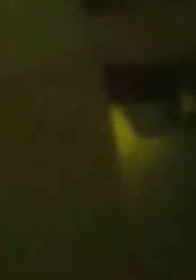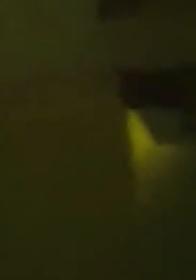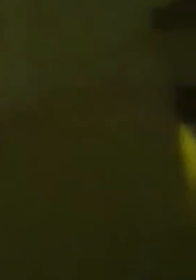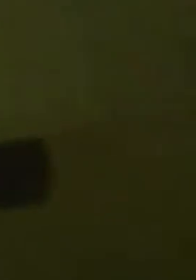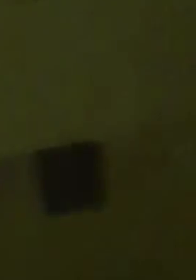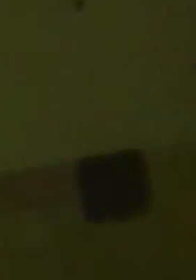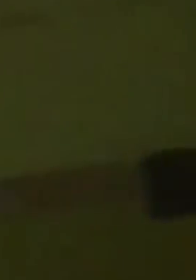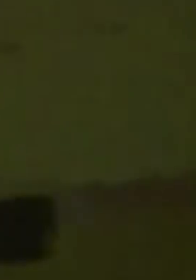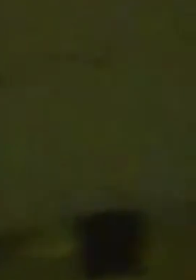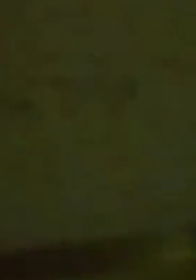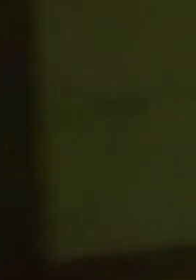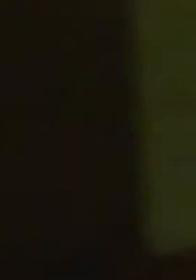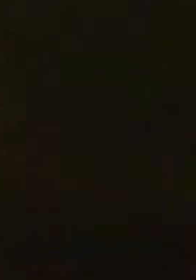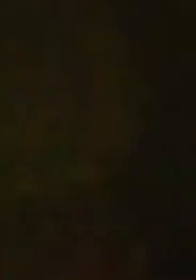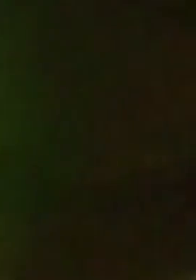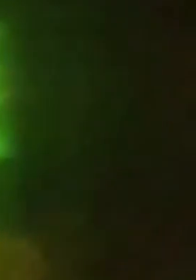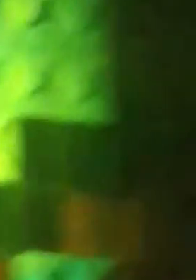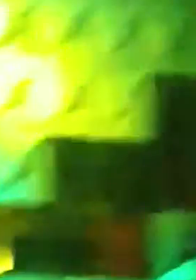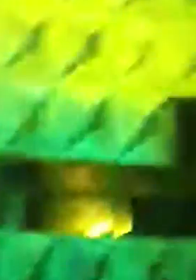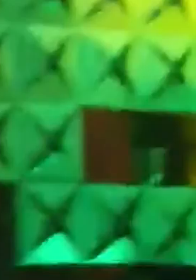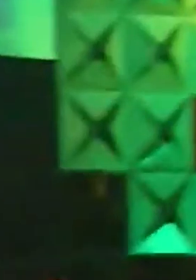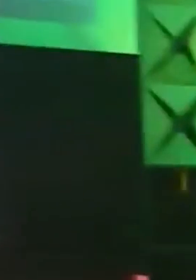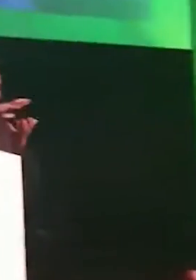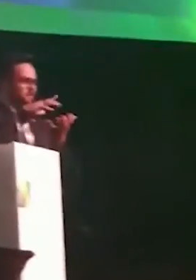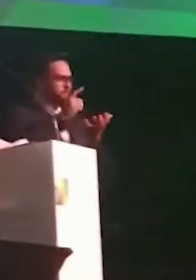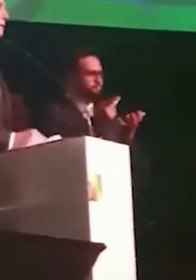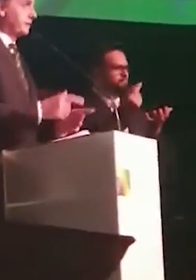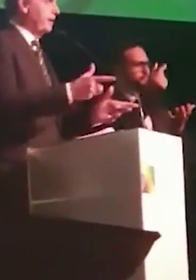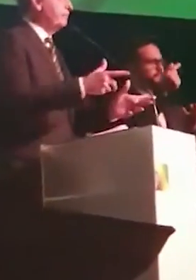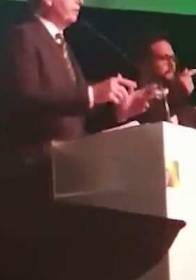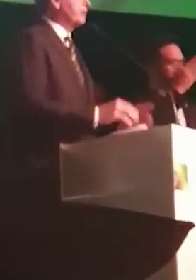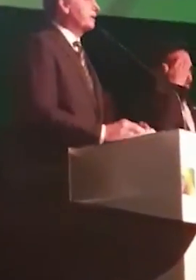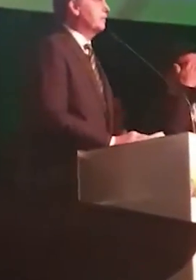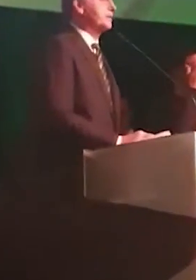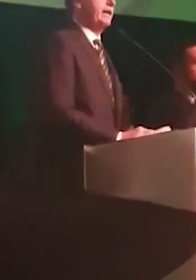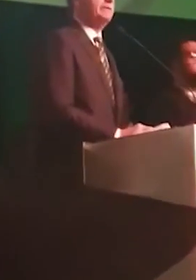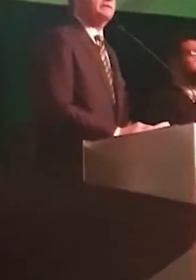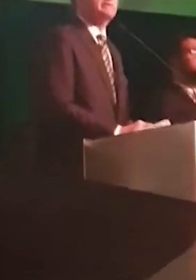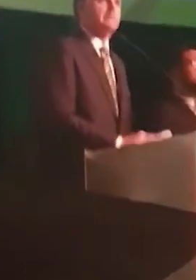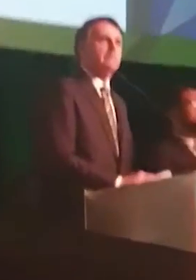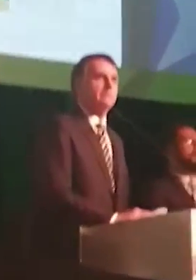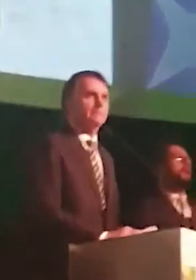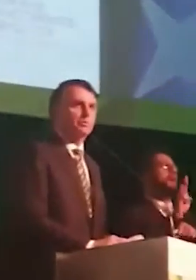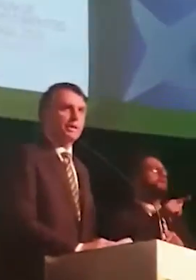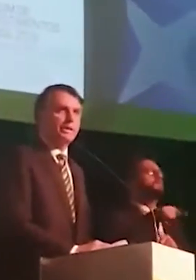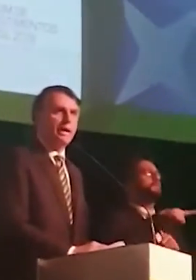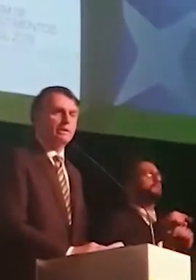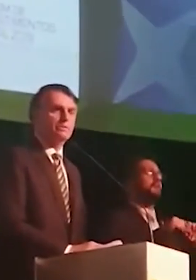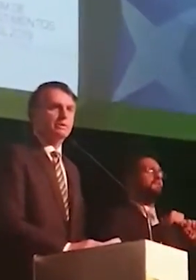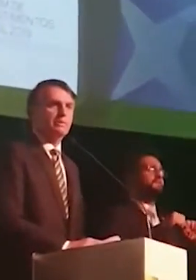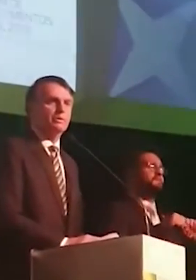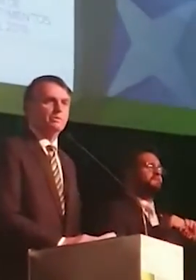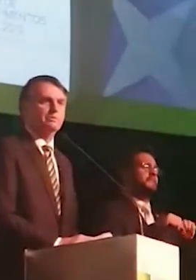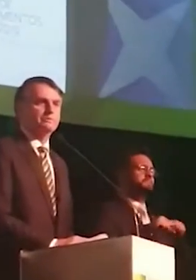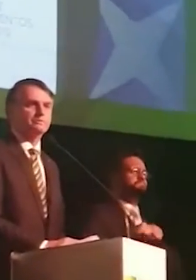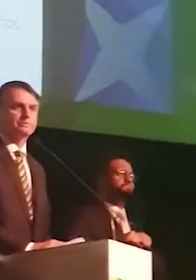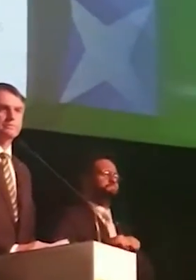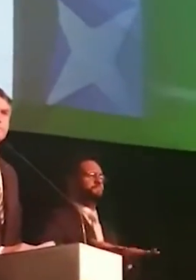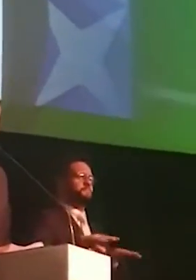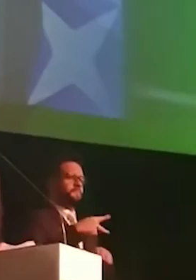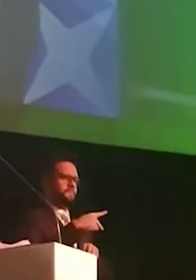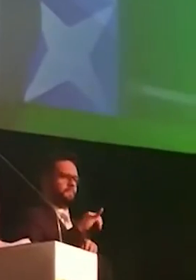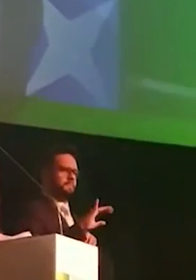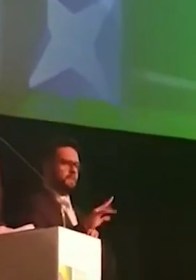bola de cristal para descobrirmos rapidamente quem foram os responsáveis por esse ato criminoso.